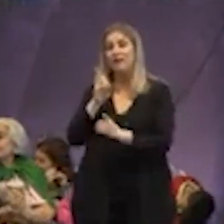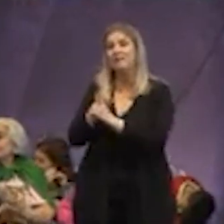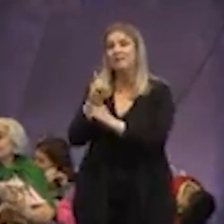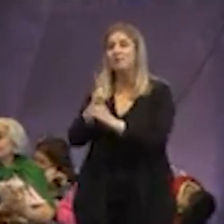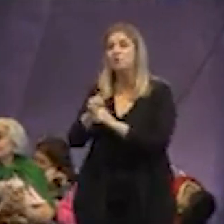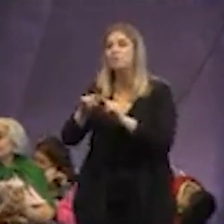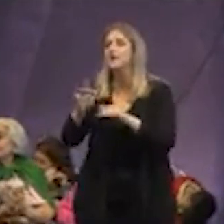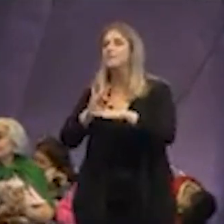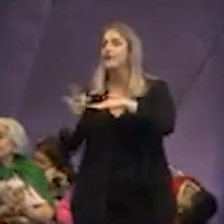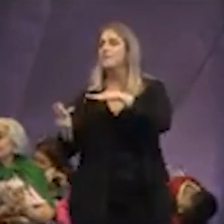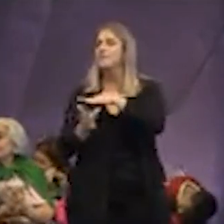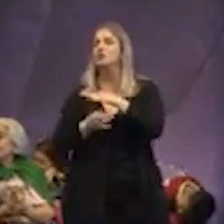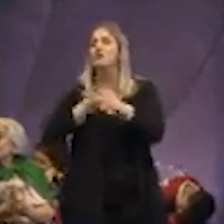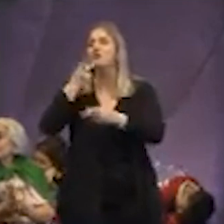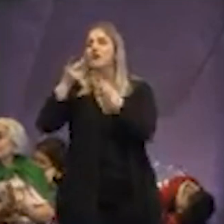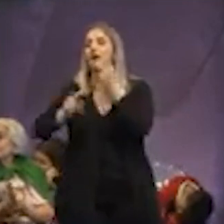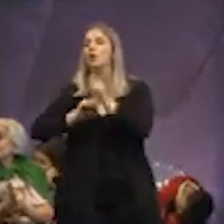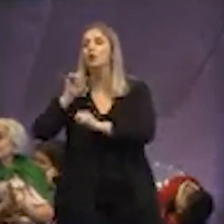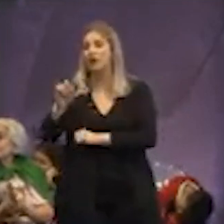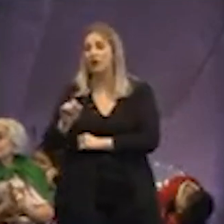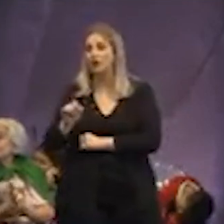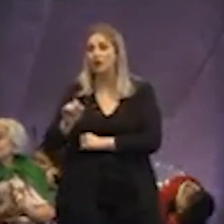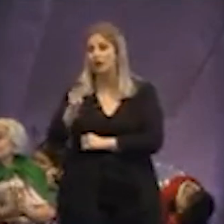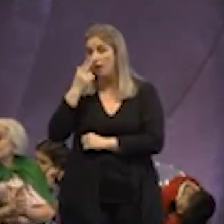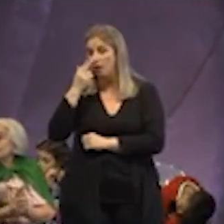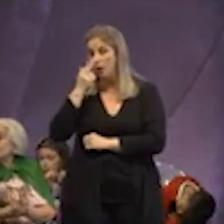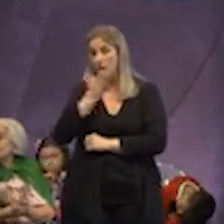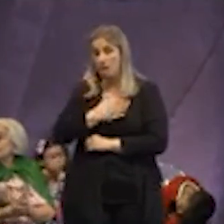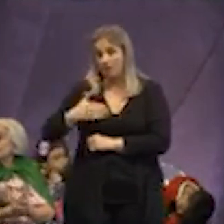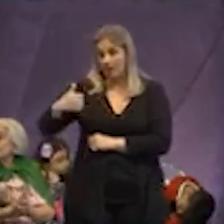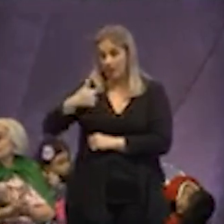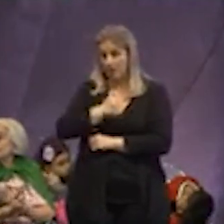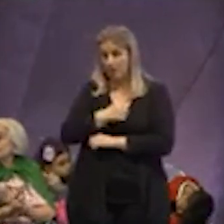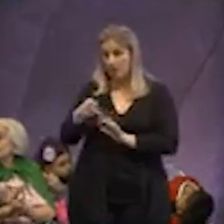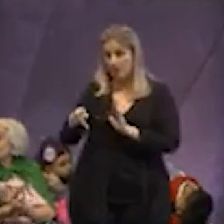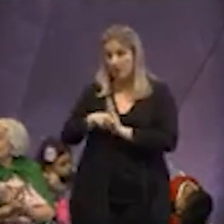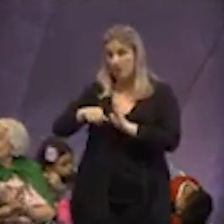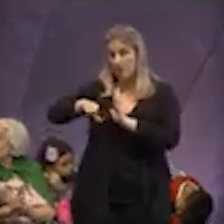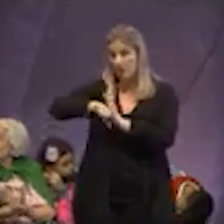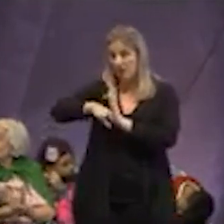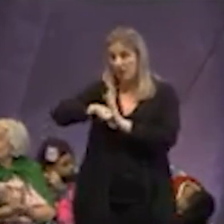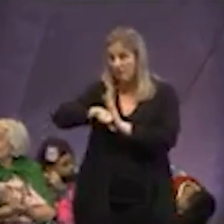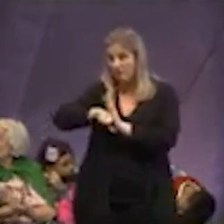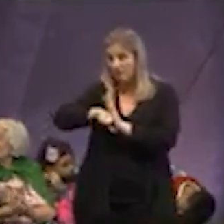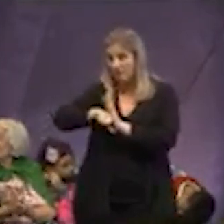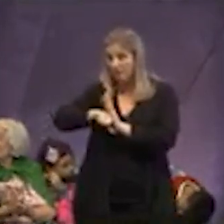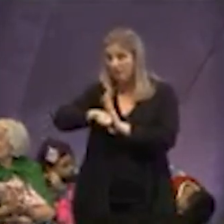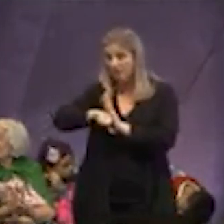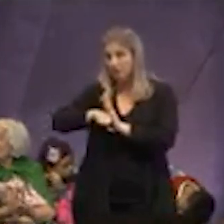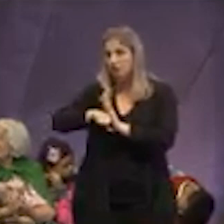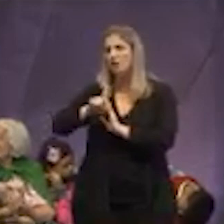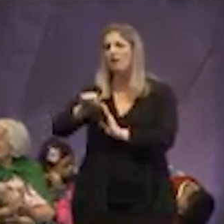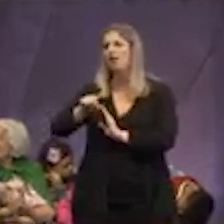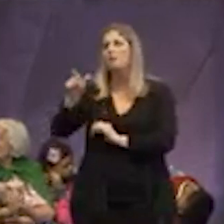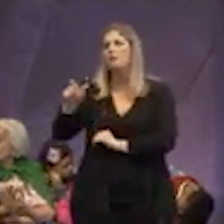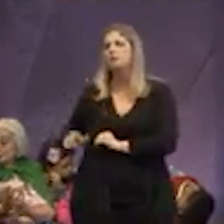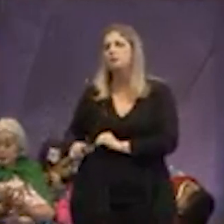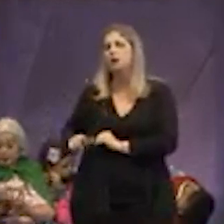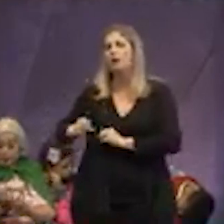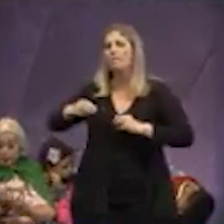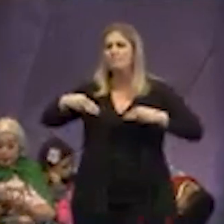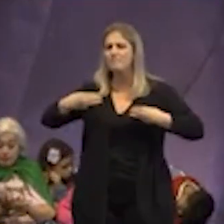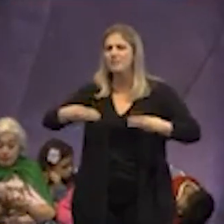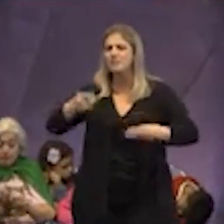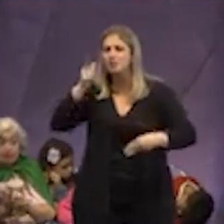a imprensa, esses dias, né, a dama do tráfico estava lá em Brasília. Por quê? Porque